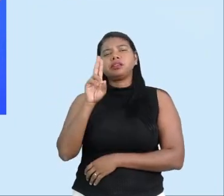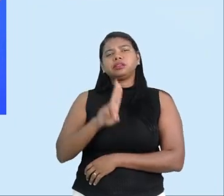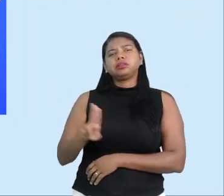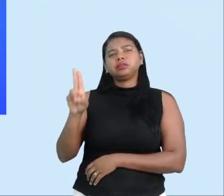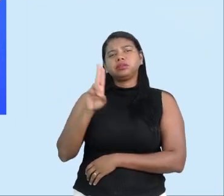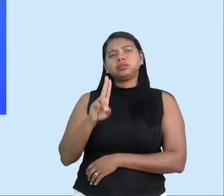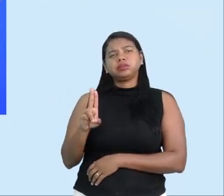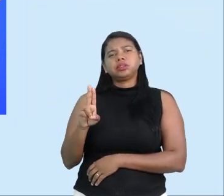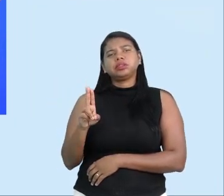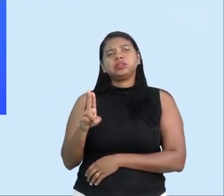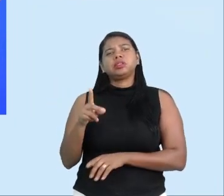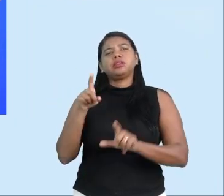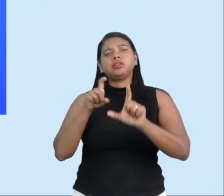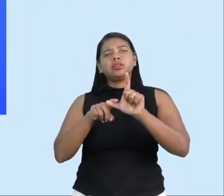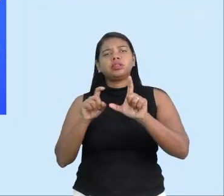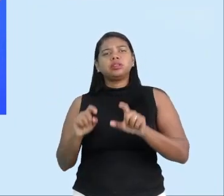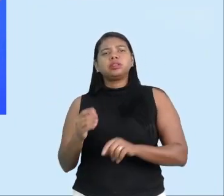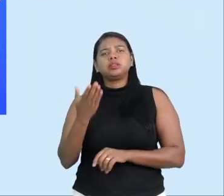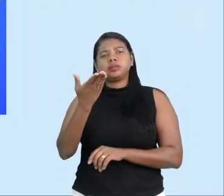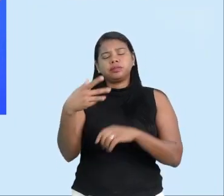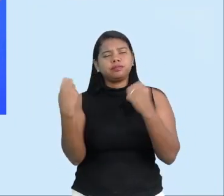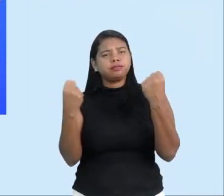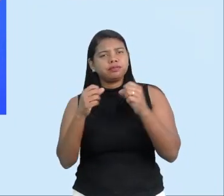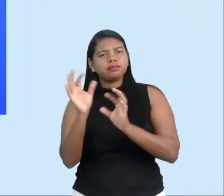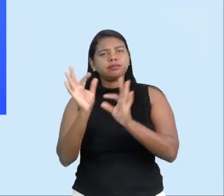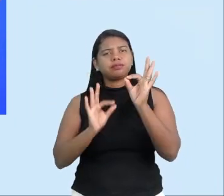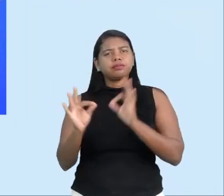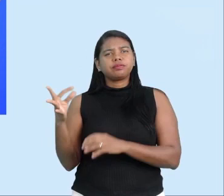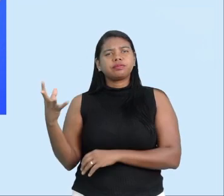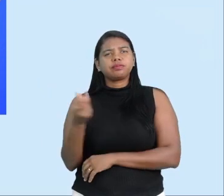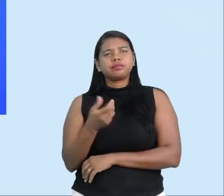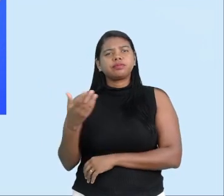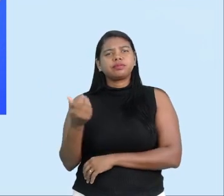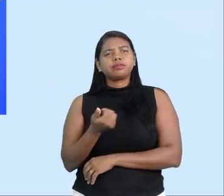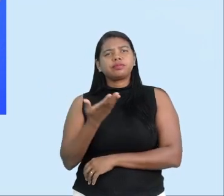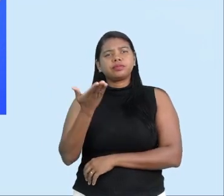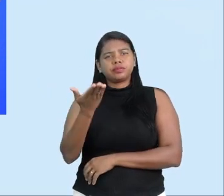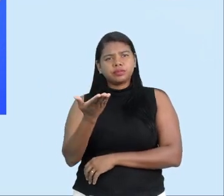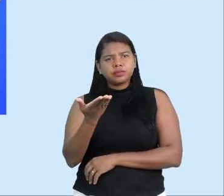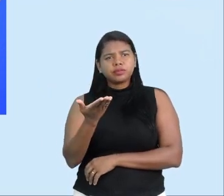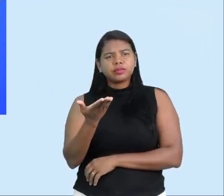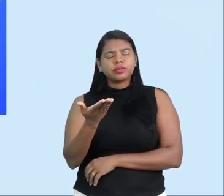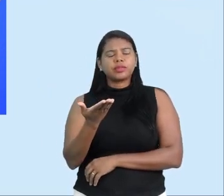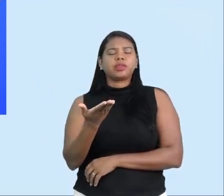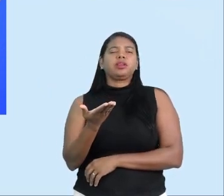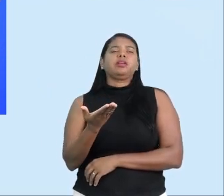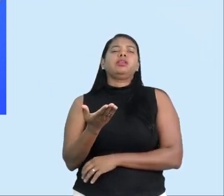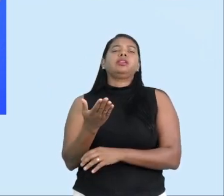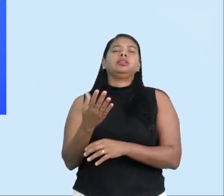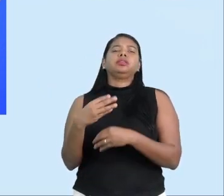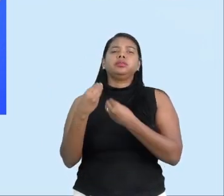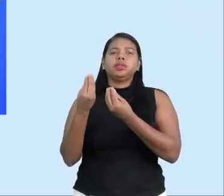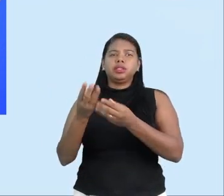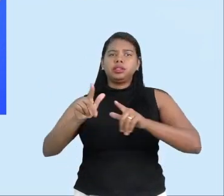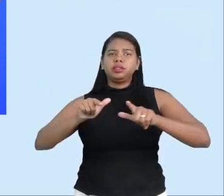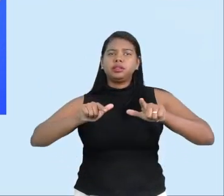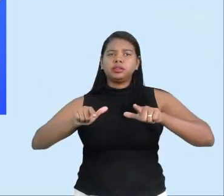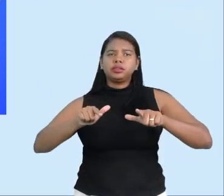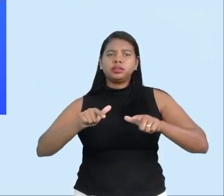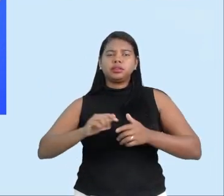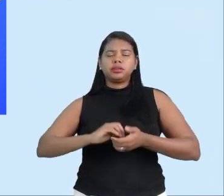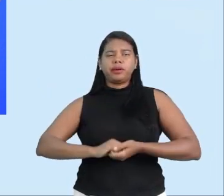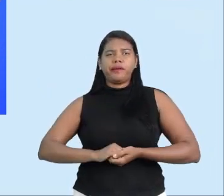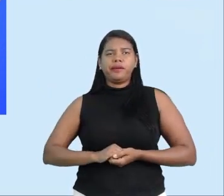da qualidade ou da velocidade que você precisa ou do tempo que você tem para entregar esse trabalho. Você pode usar camadas,